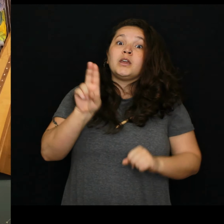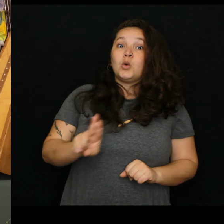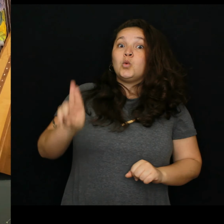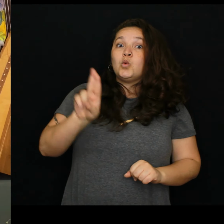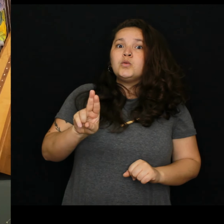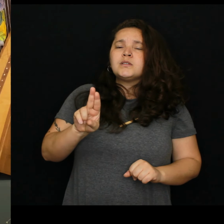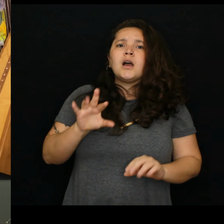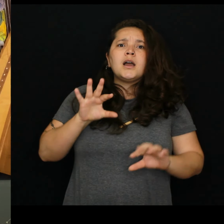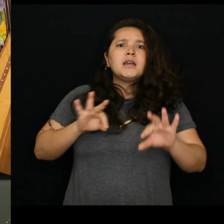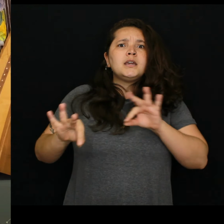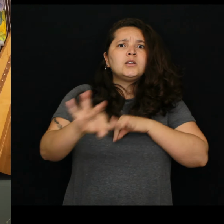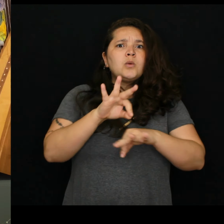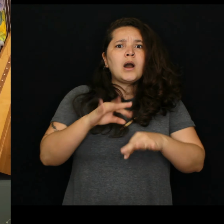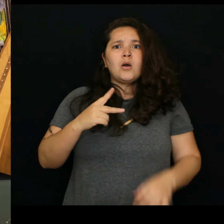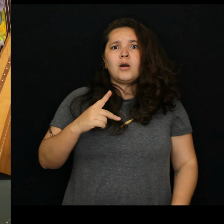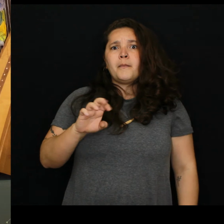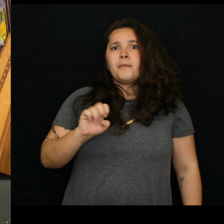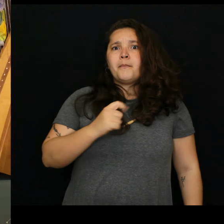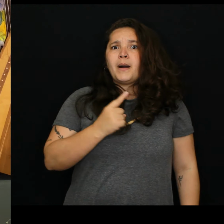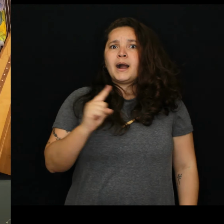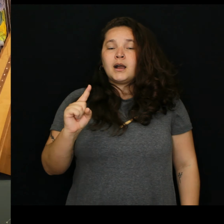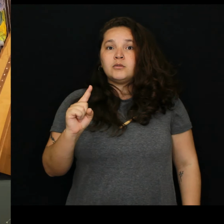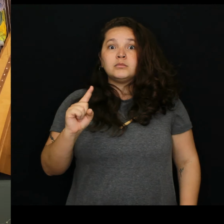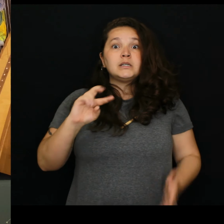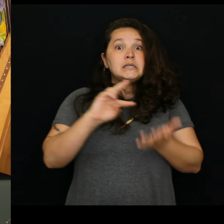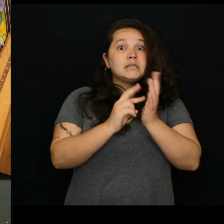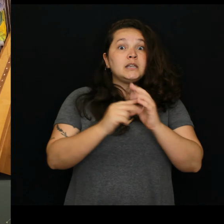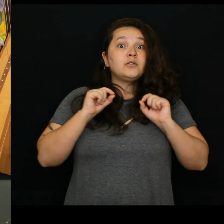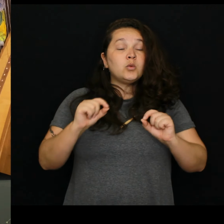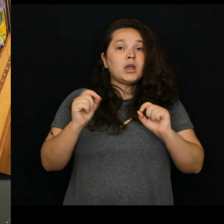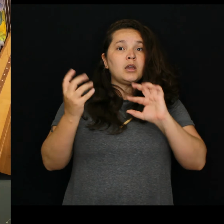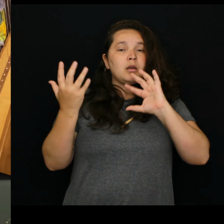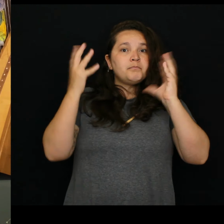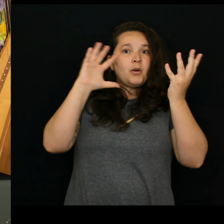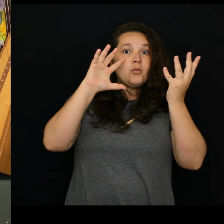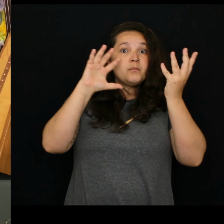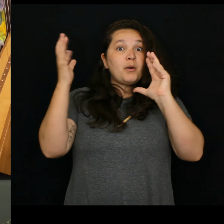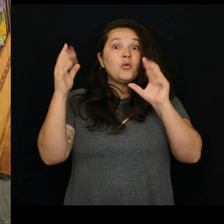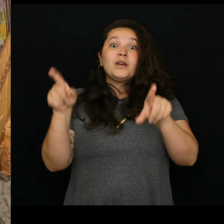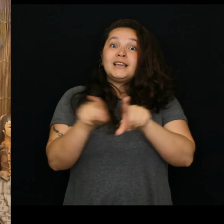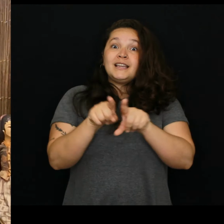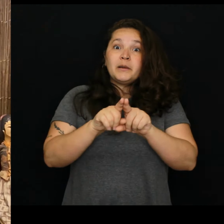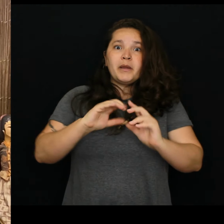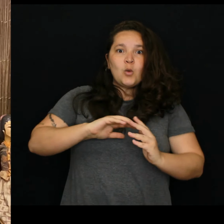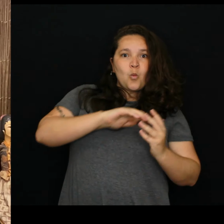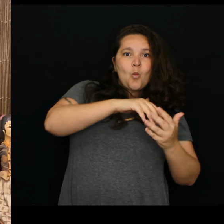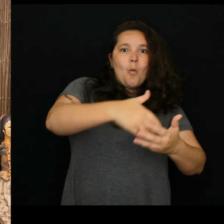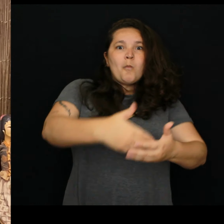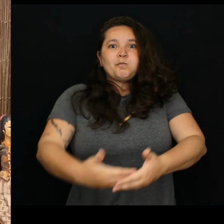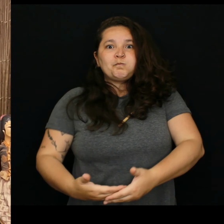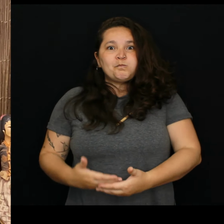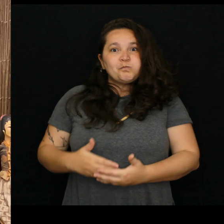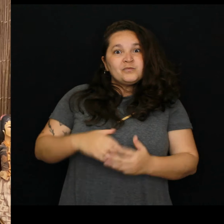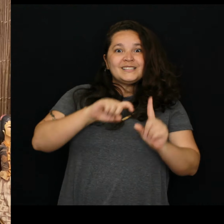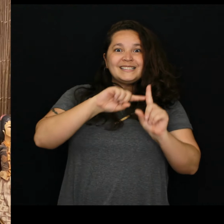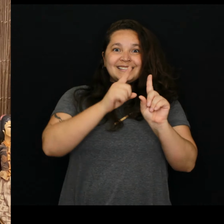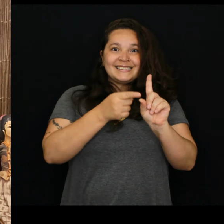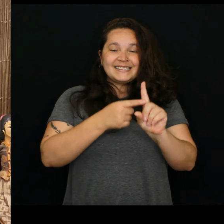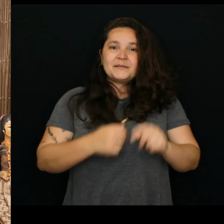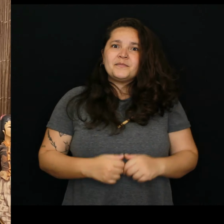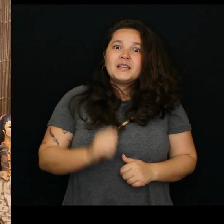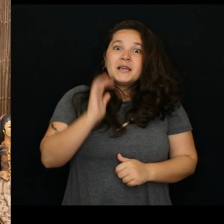rituais pagãos, sempre associado à mudança de estação e à fertilidade. Na Grécia, podemos imaginar